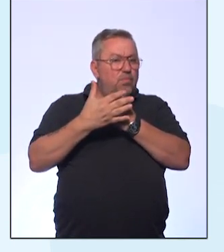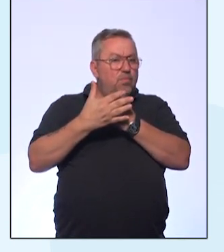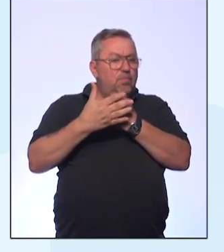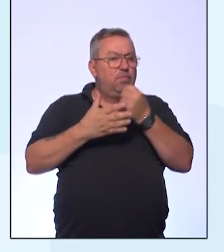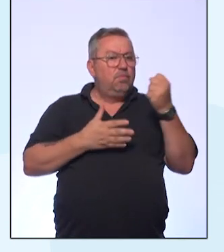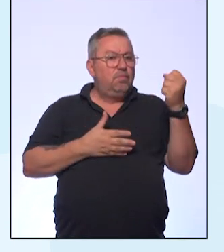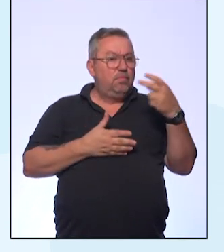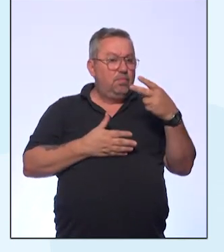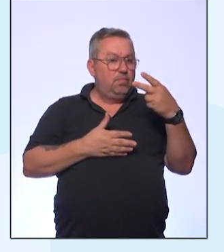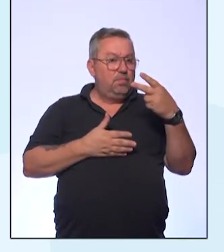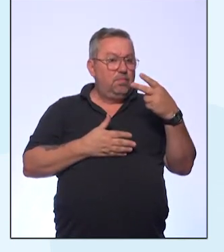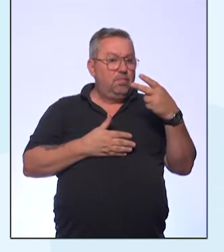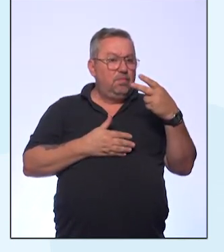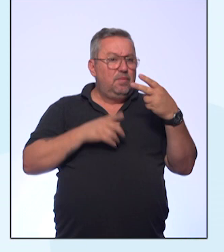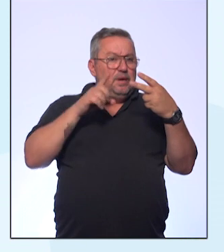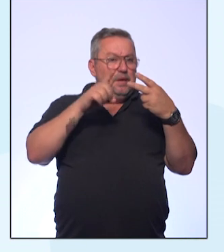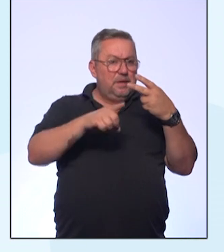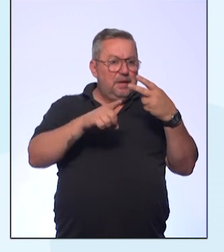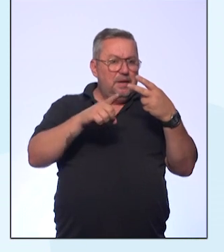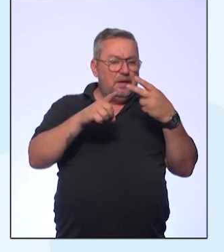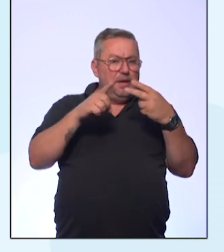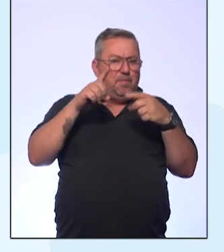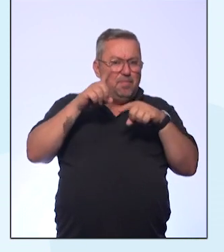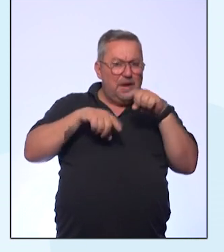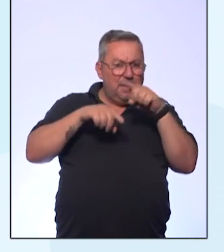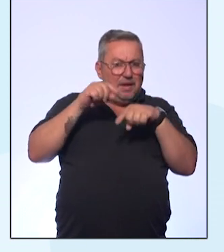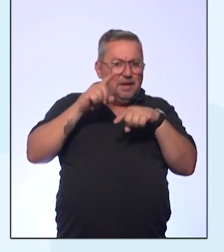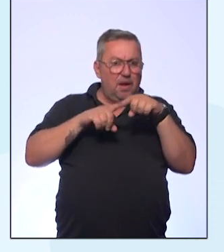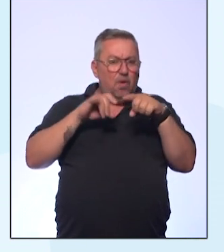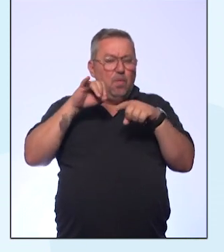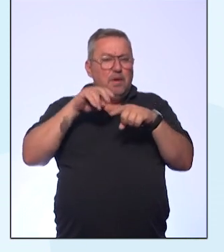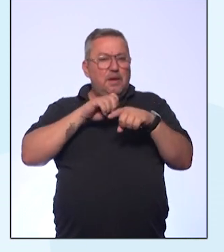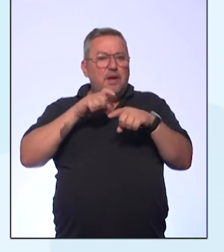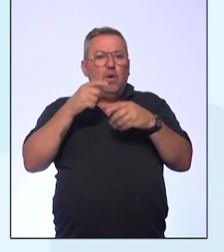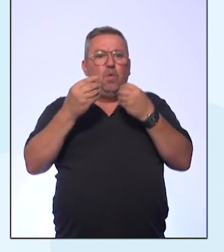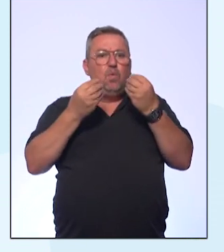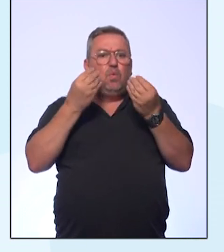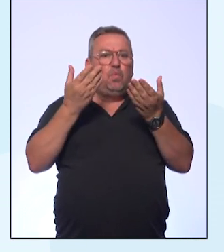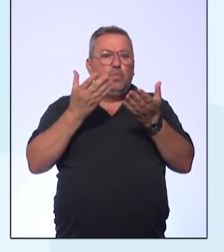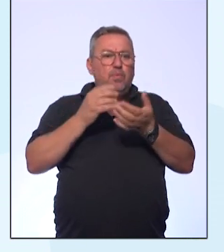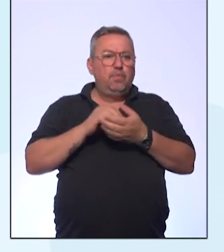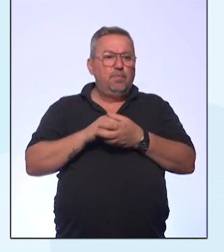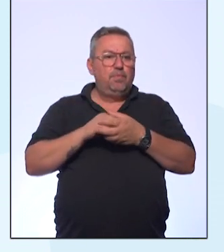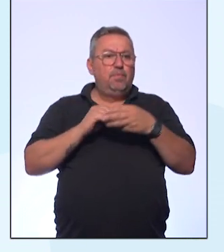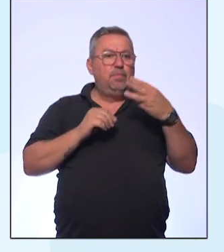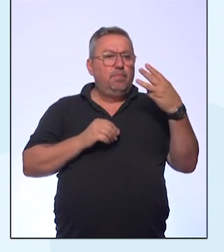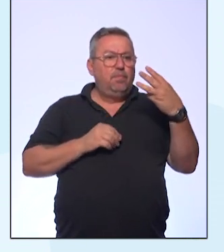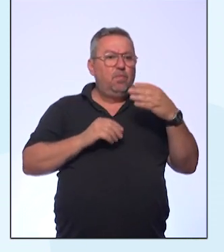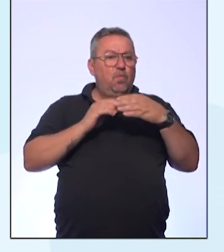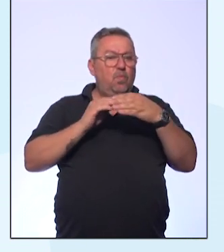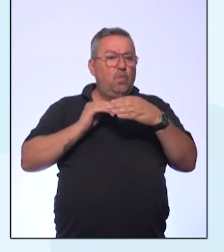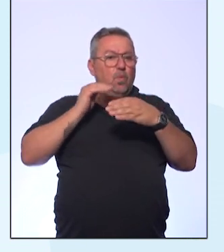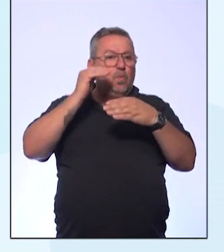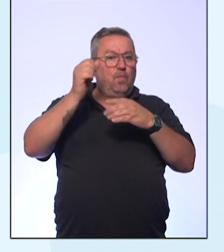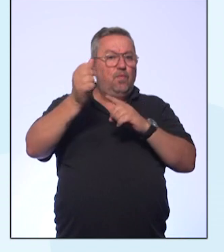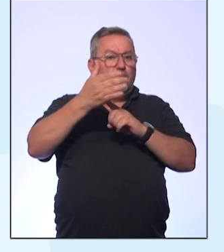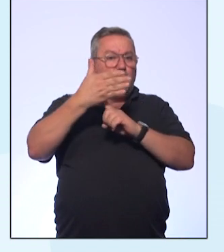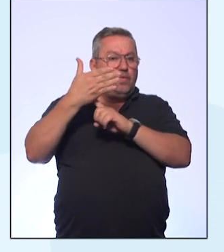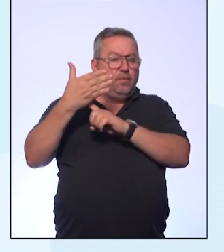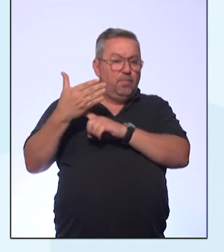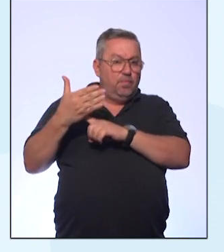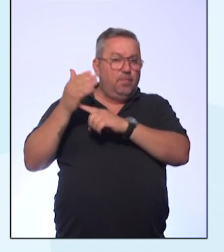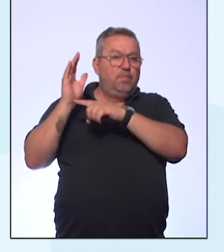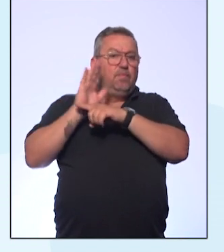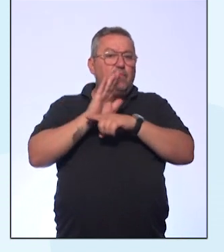Segunda questão. Esse fluxo é material ou imaterial? Terceira questão. Qual